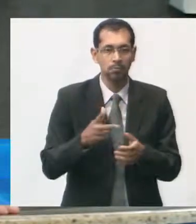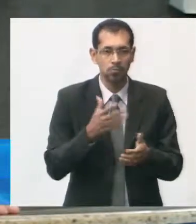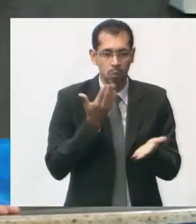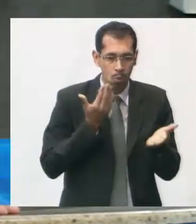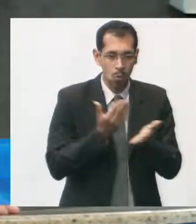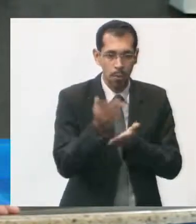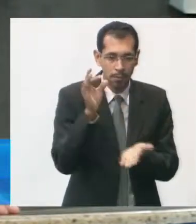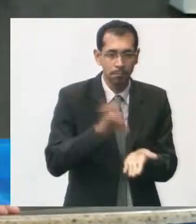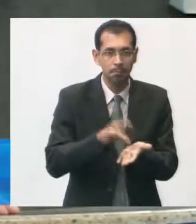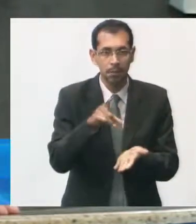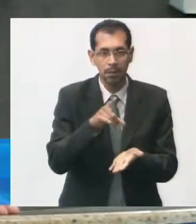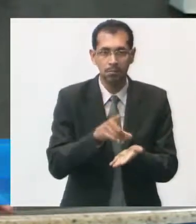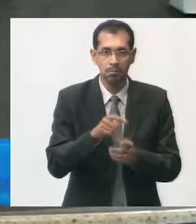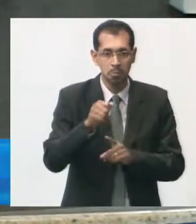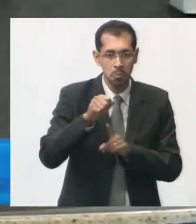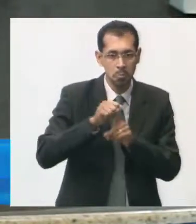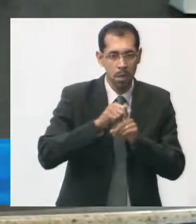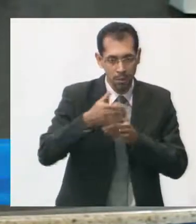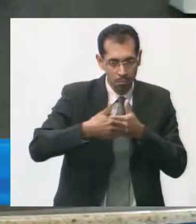Eu só